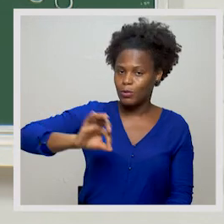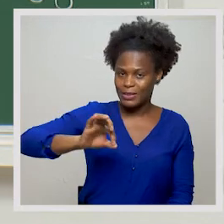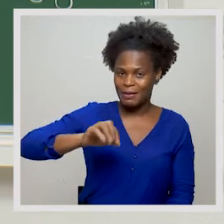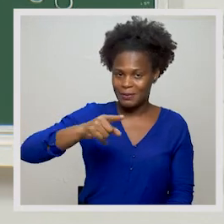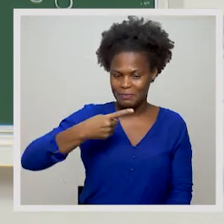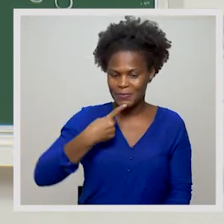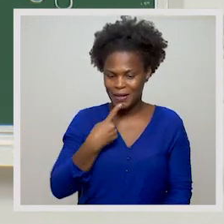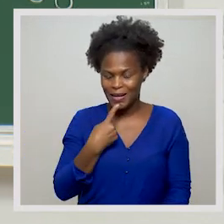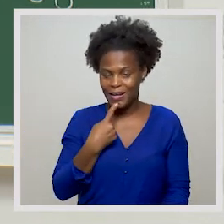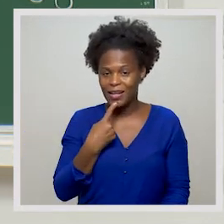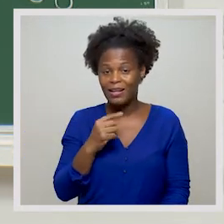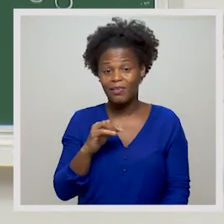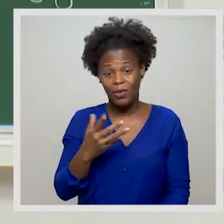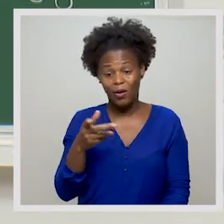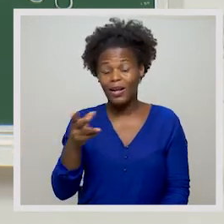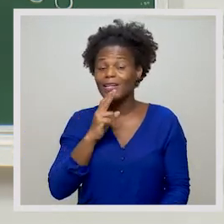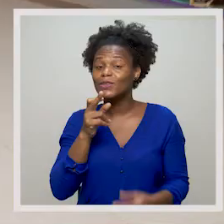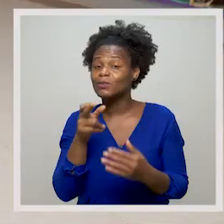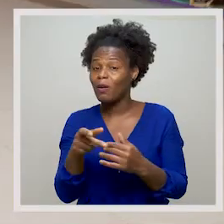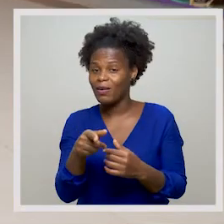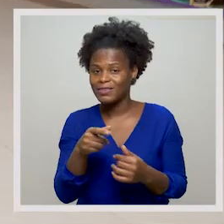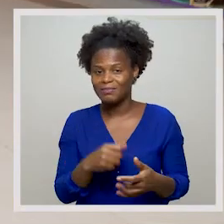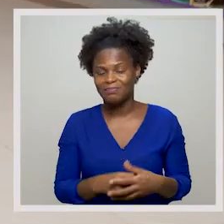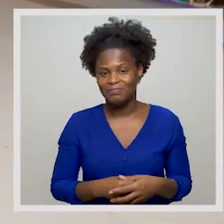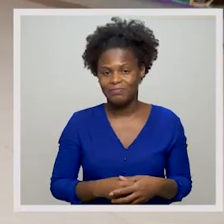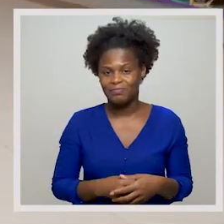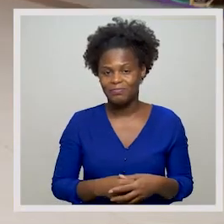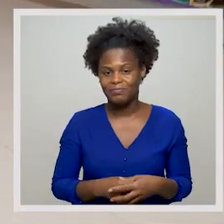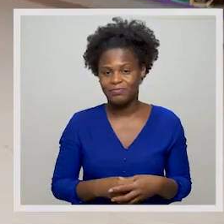58%. Entendido? Então, a resposta é...